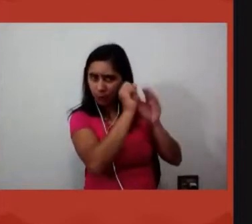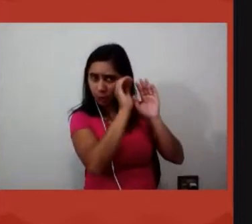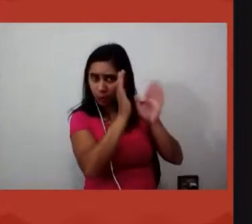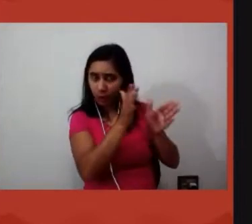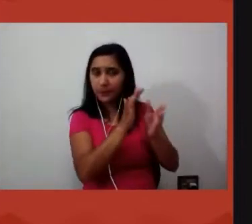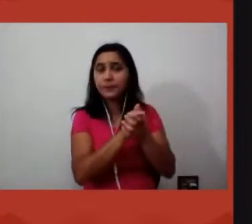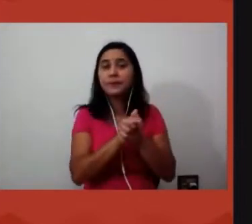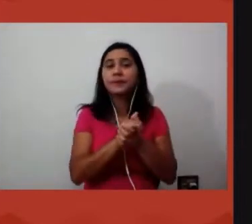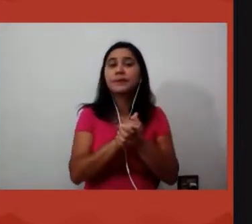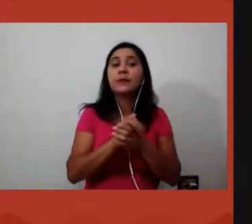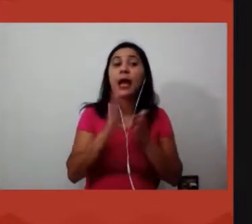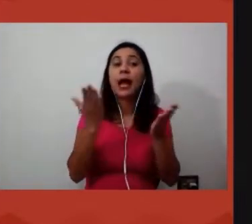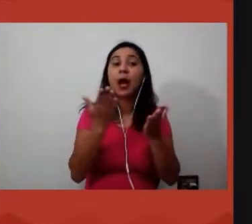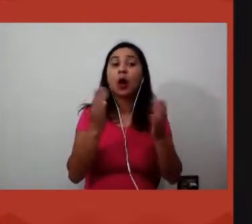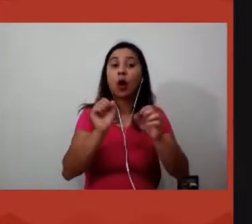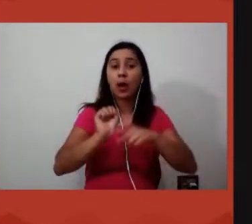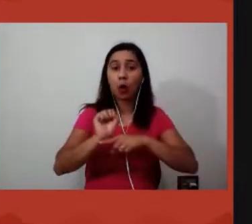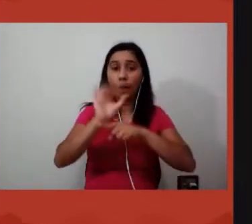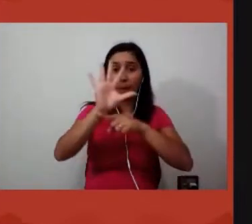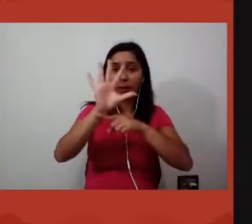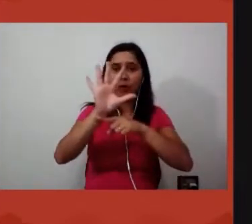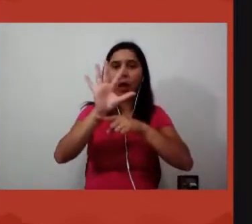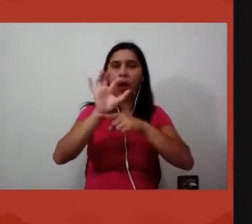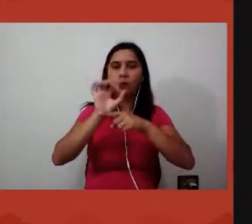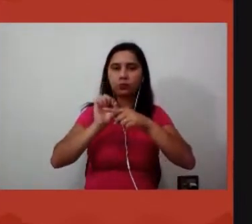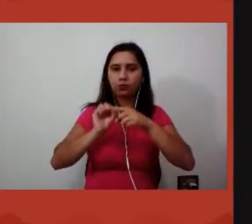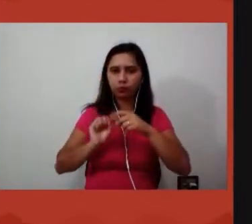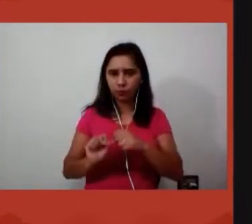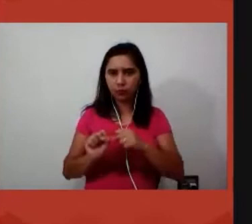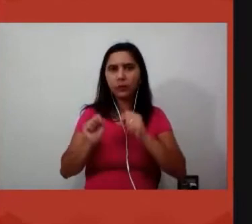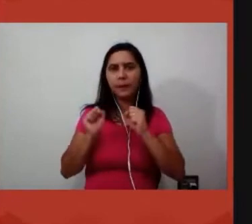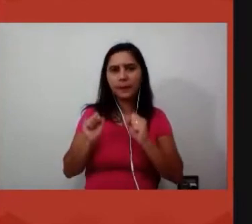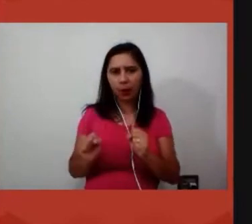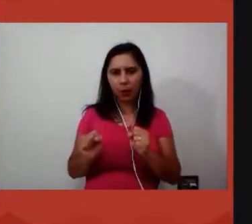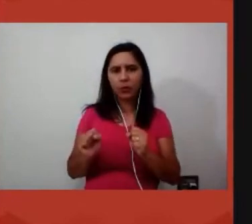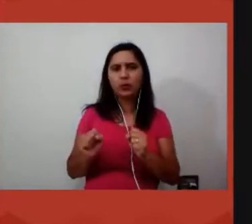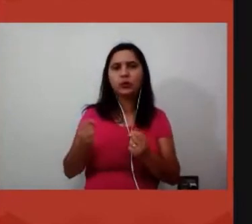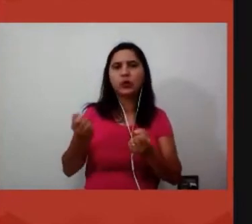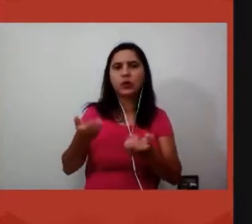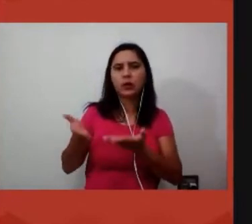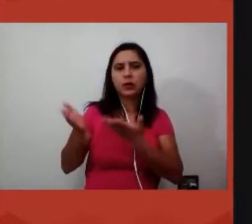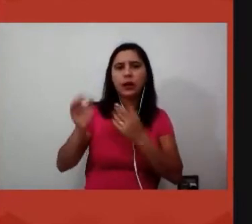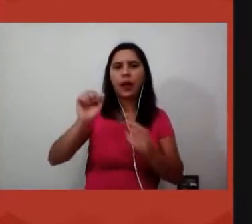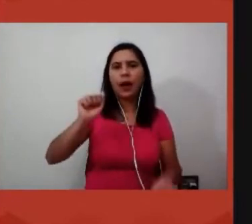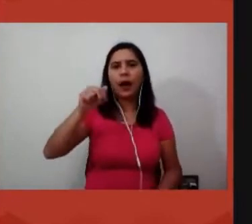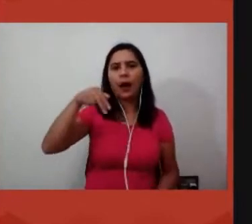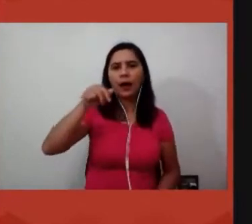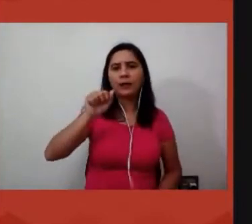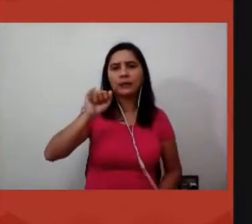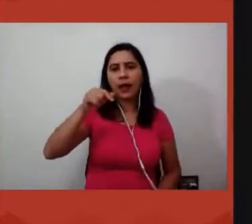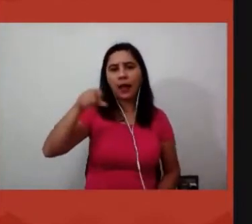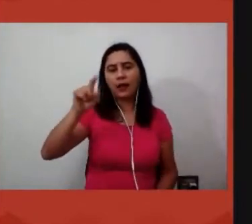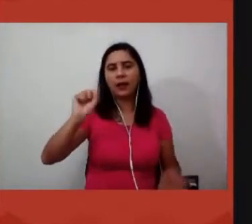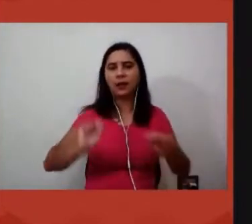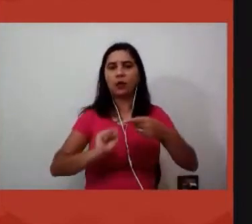Conrado, se você puder parar o compartilhamento dessa, a Ana aí compartilha a tela